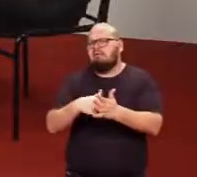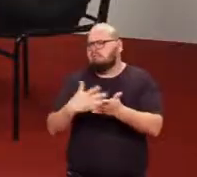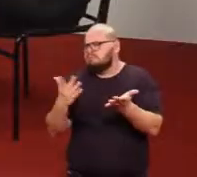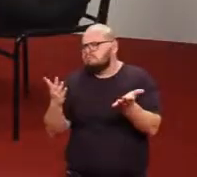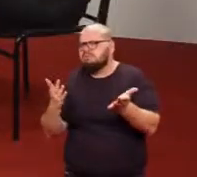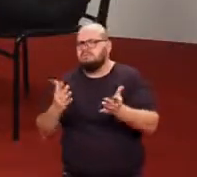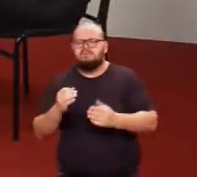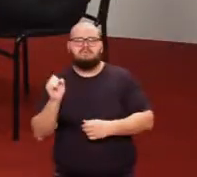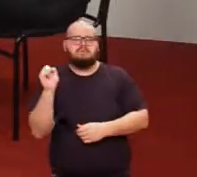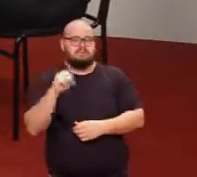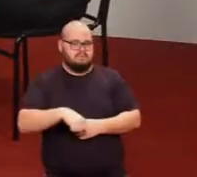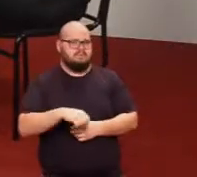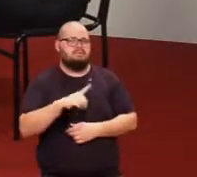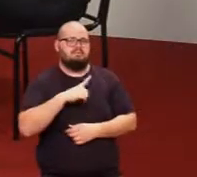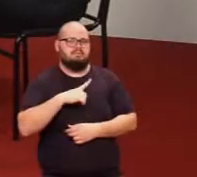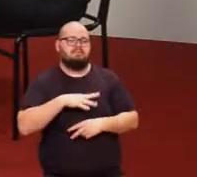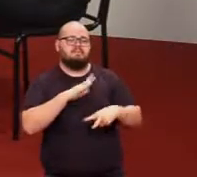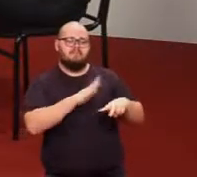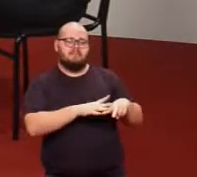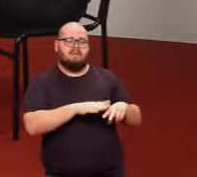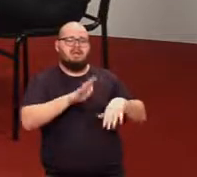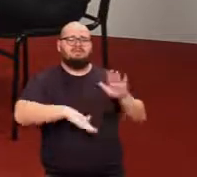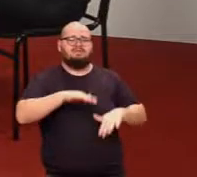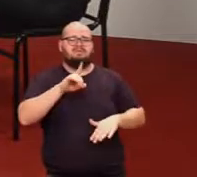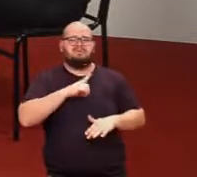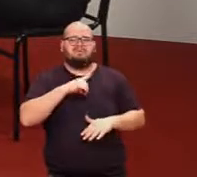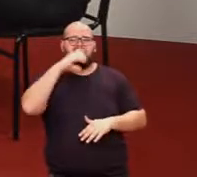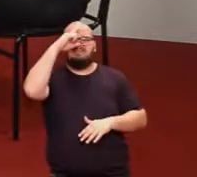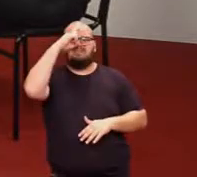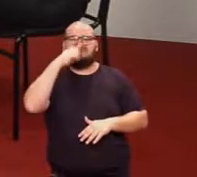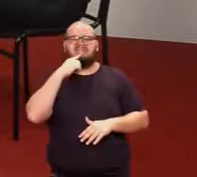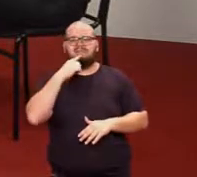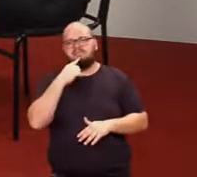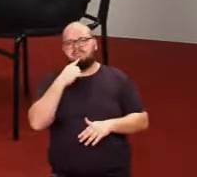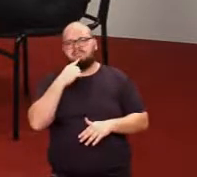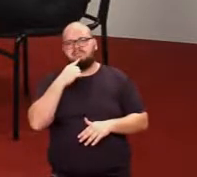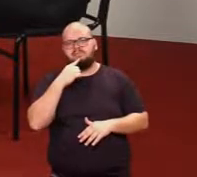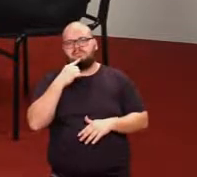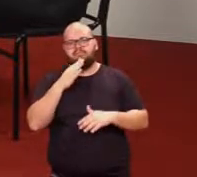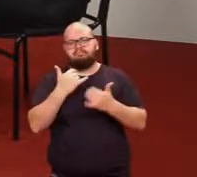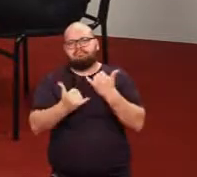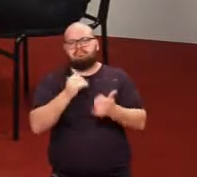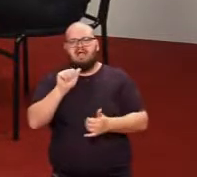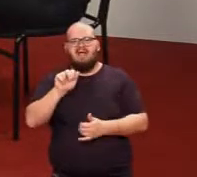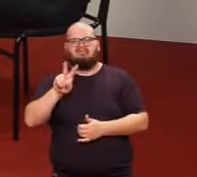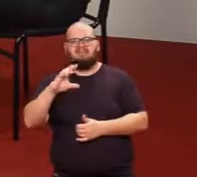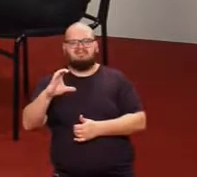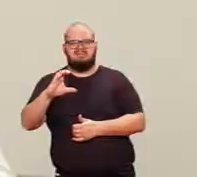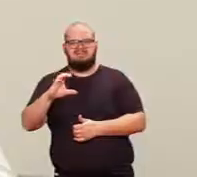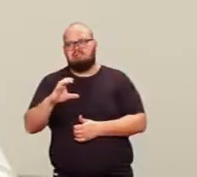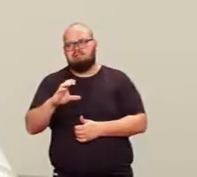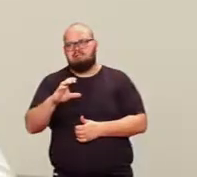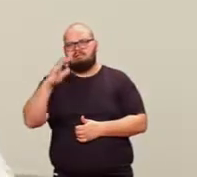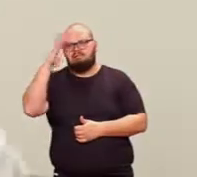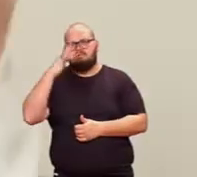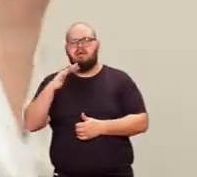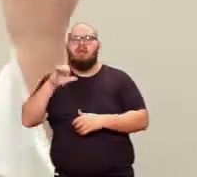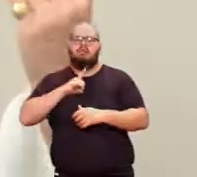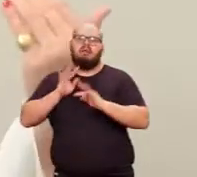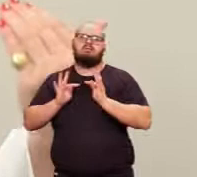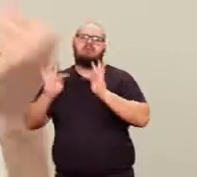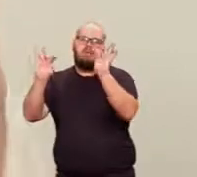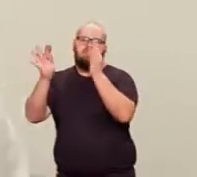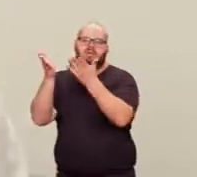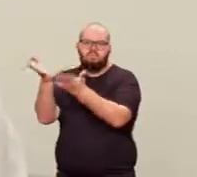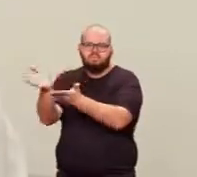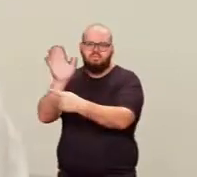de um acidente, Sim, no rosto. A gente trata também pacientes com paralisia facial, depois de um AVC, por exemplo, ficou com o